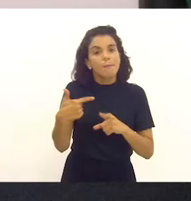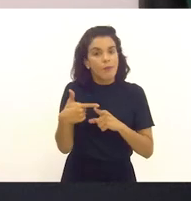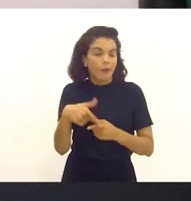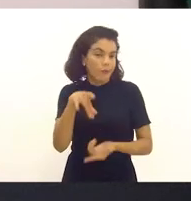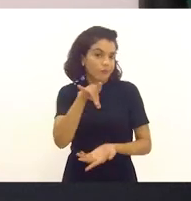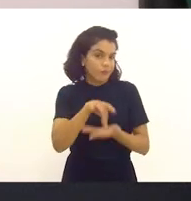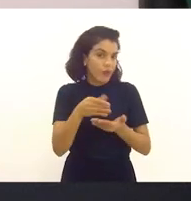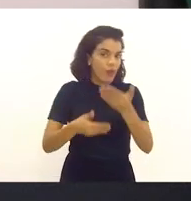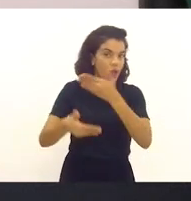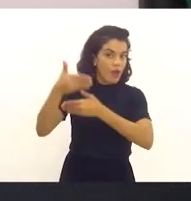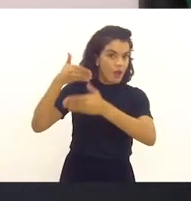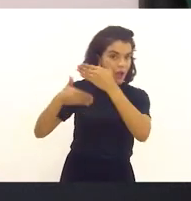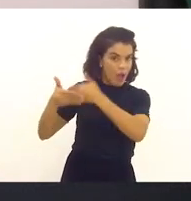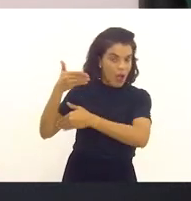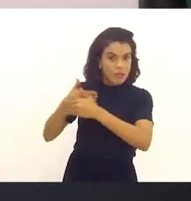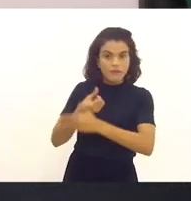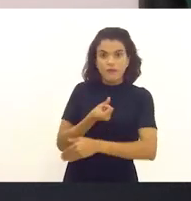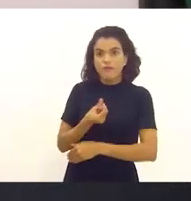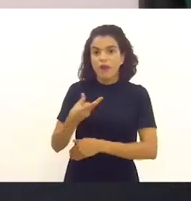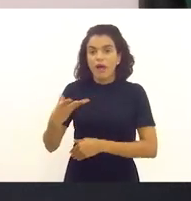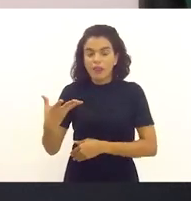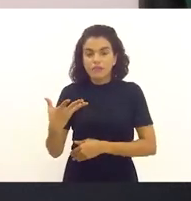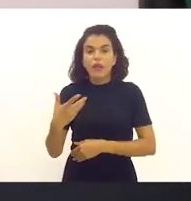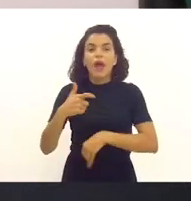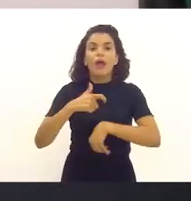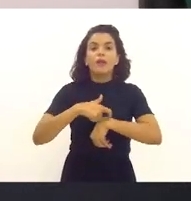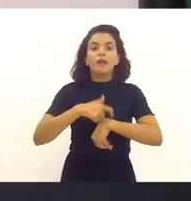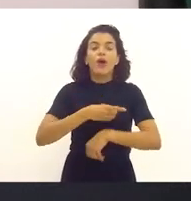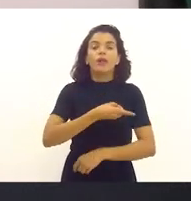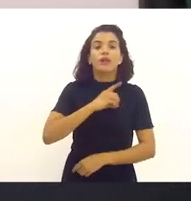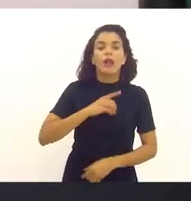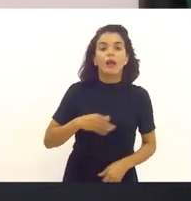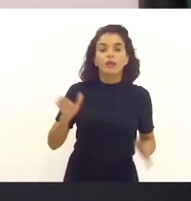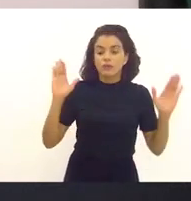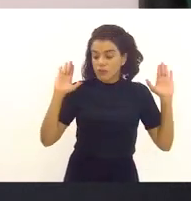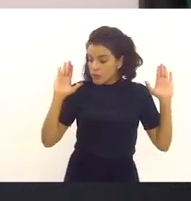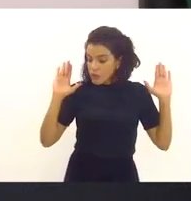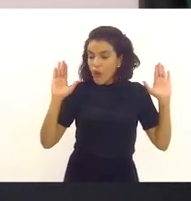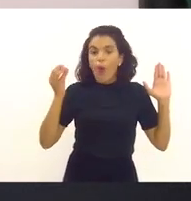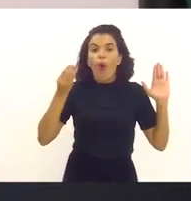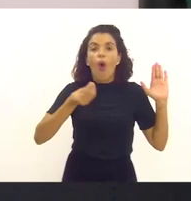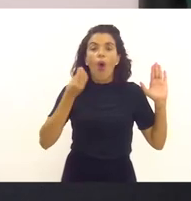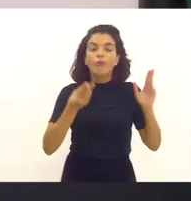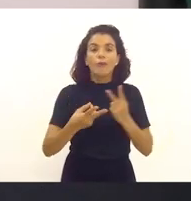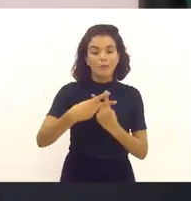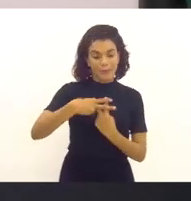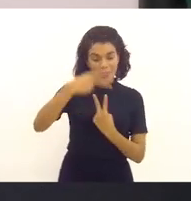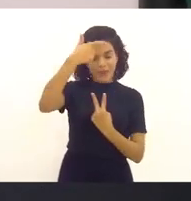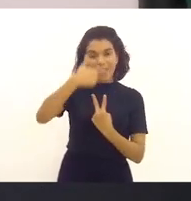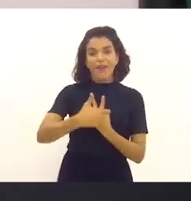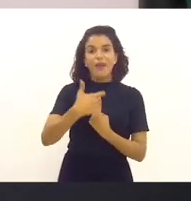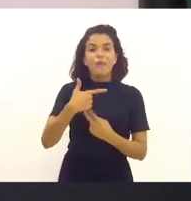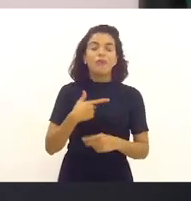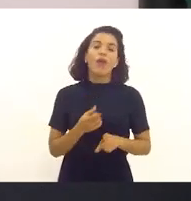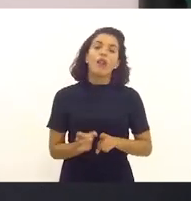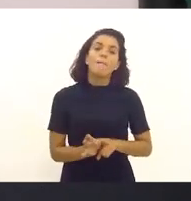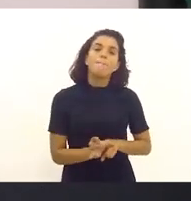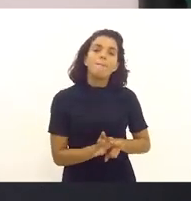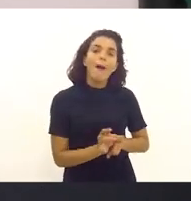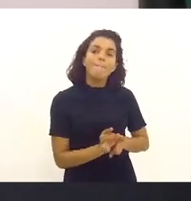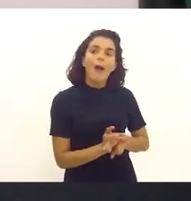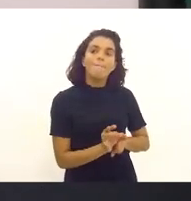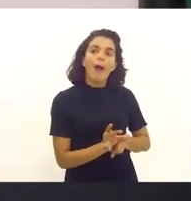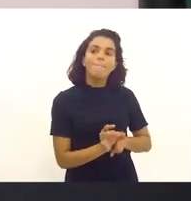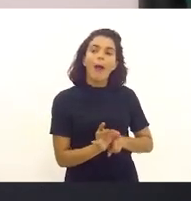acontecia acontecia muito e quando chegava na delegacias não tinha como enquadrar aquele sujeito que ejaculava na mulher dentro